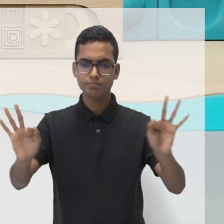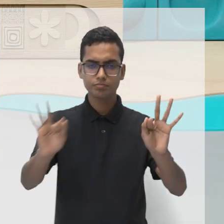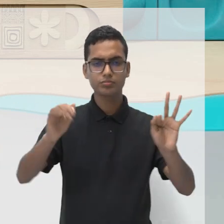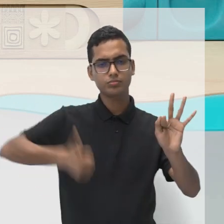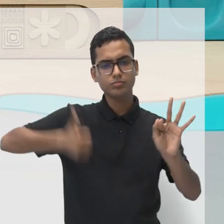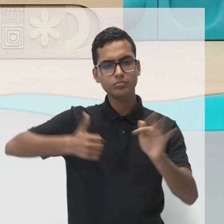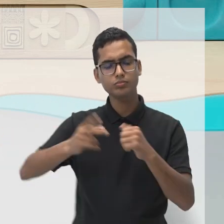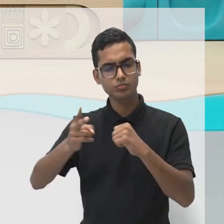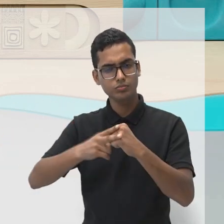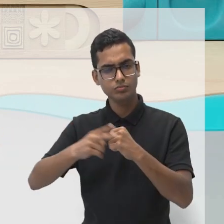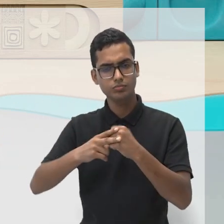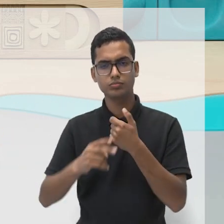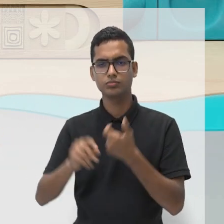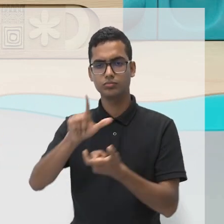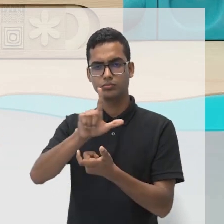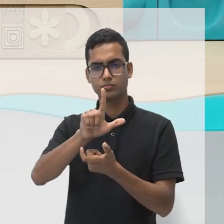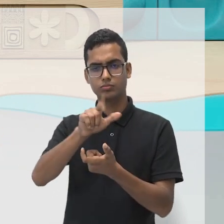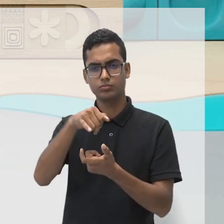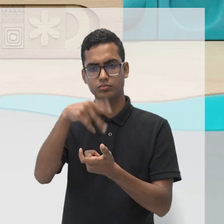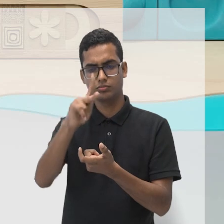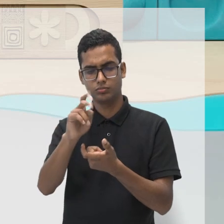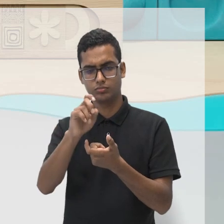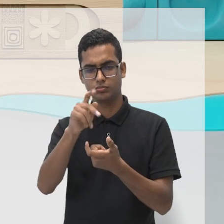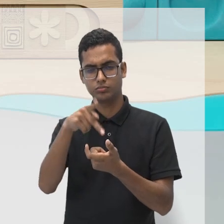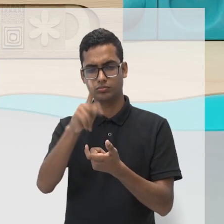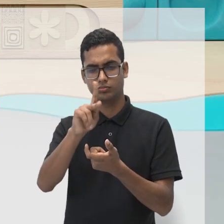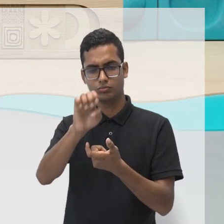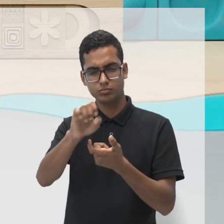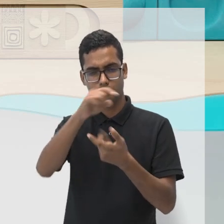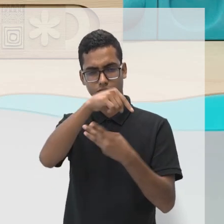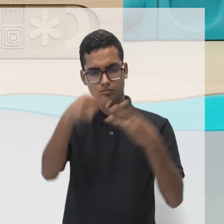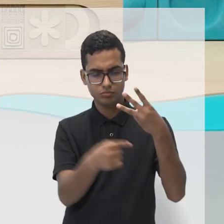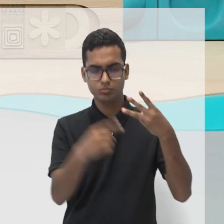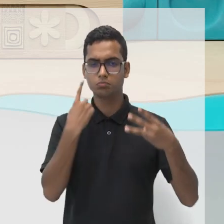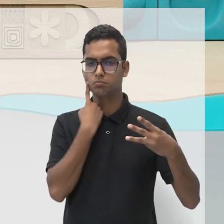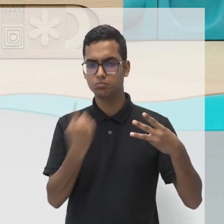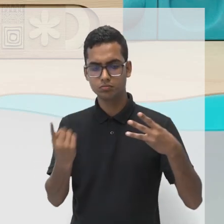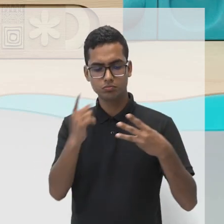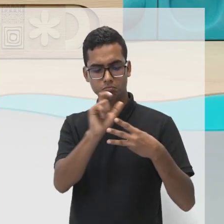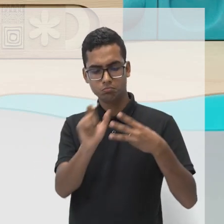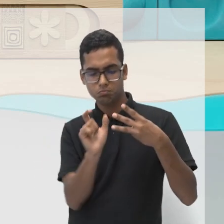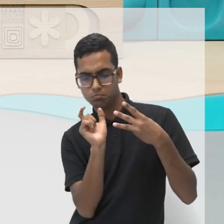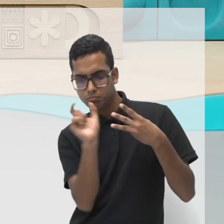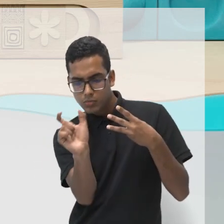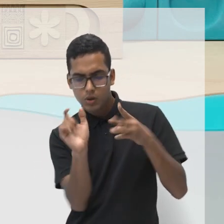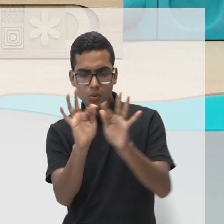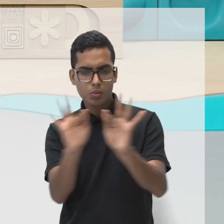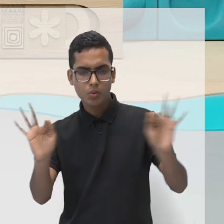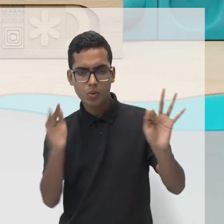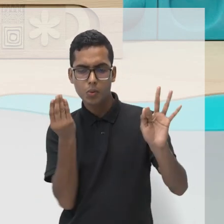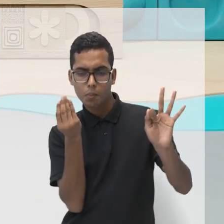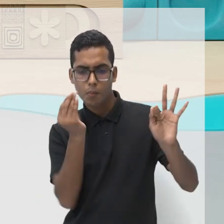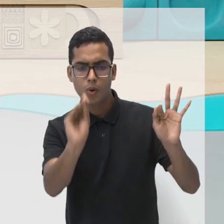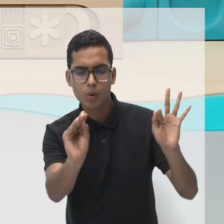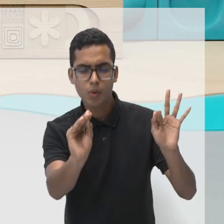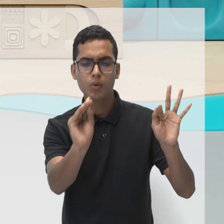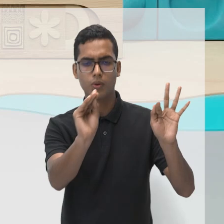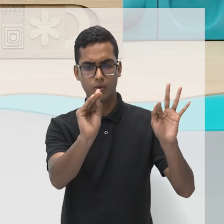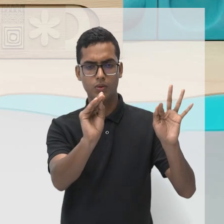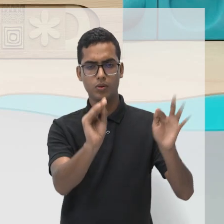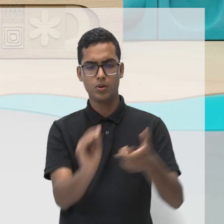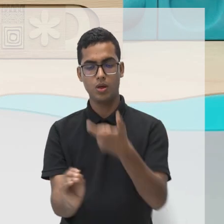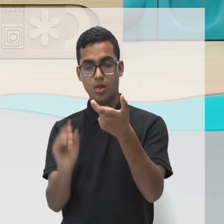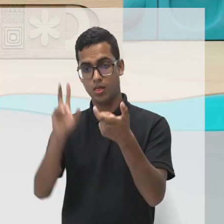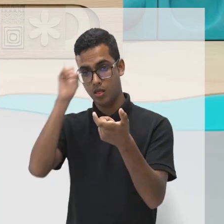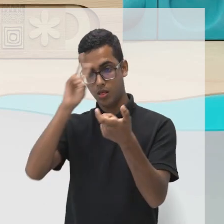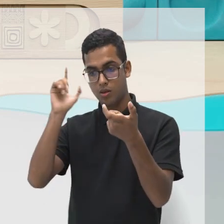onde eu tenho o primeiro verbo, like, love, prefer, que tem significado respectivamente gostar, amar